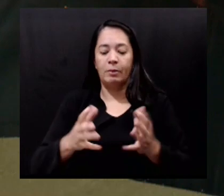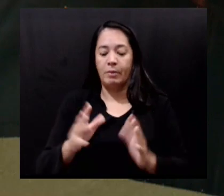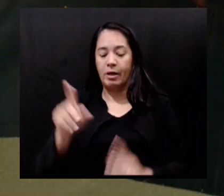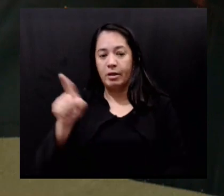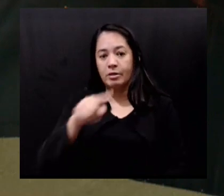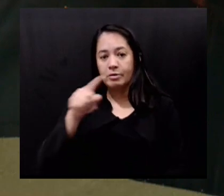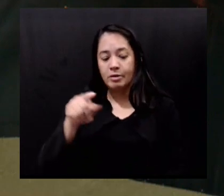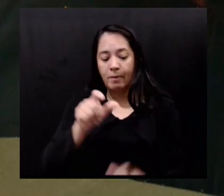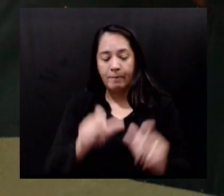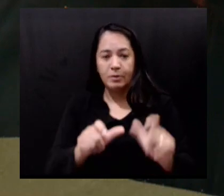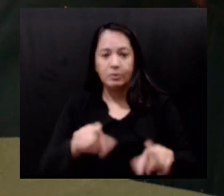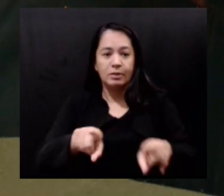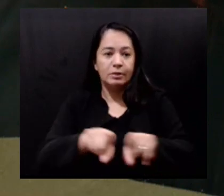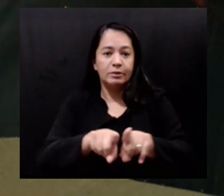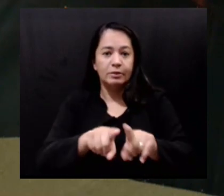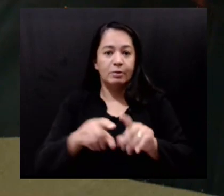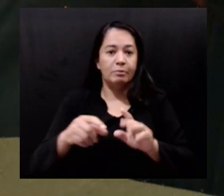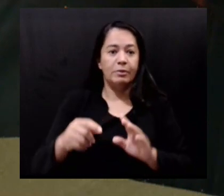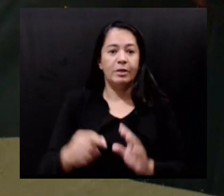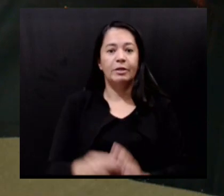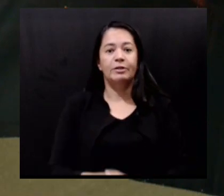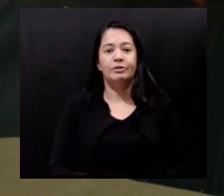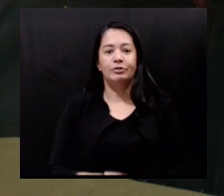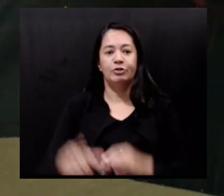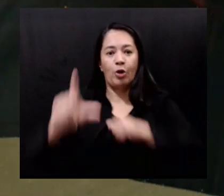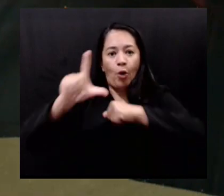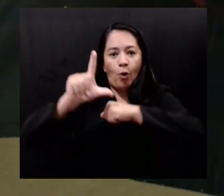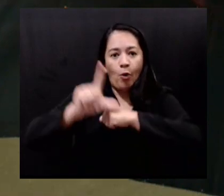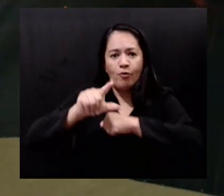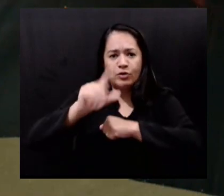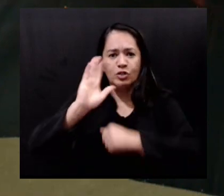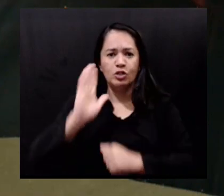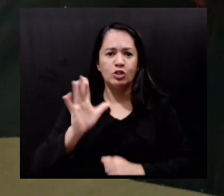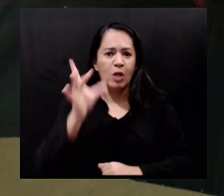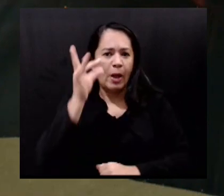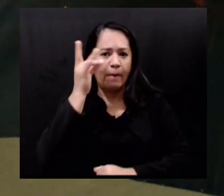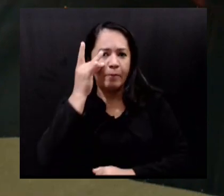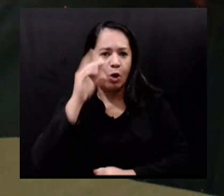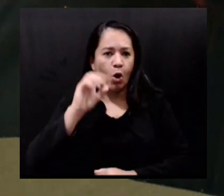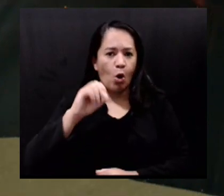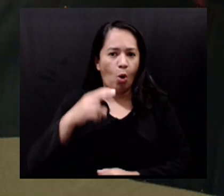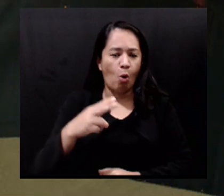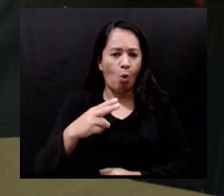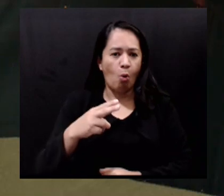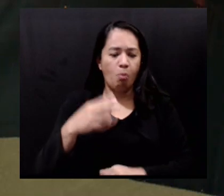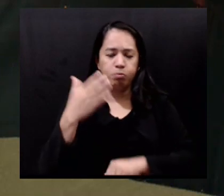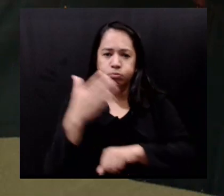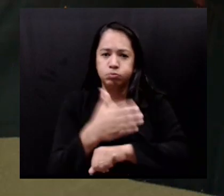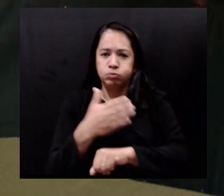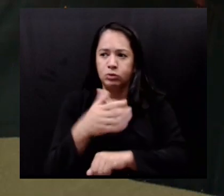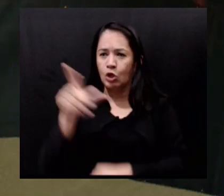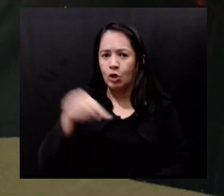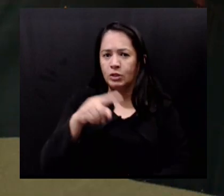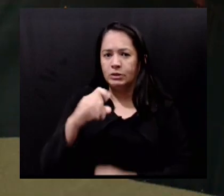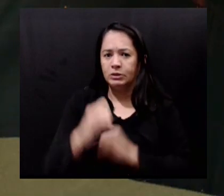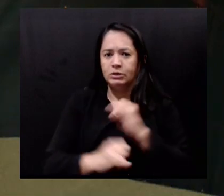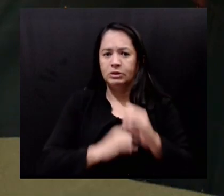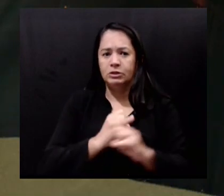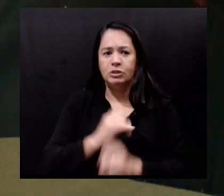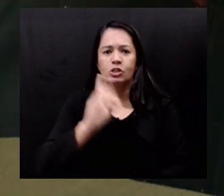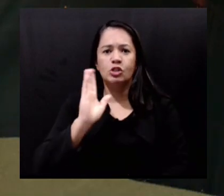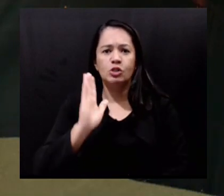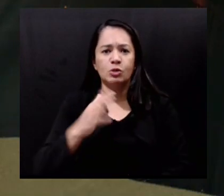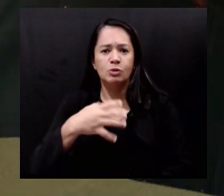marcas, viu? E você já presenciou ou participou de um cancelamento virtual? Já sentiu medo de se expressar por conta